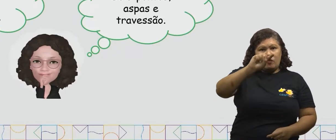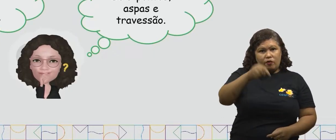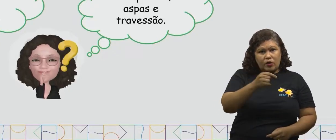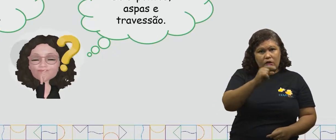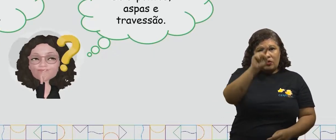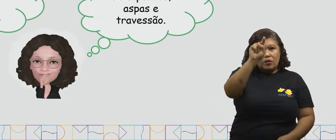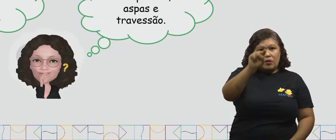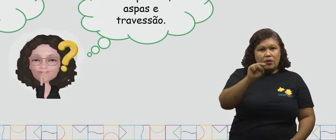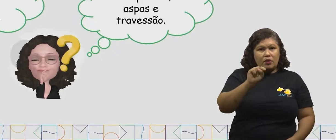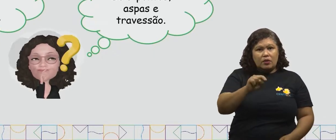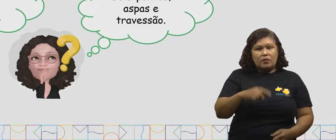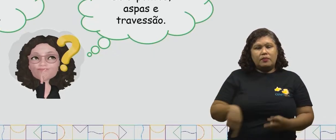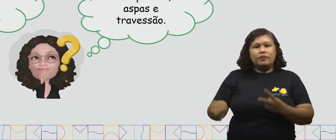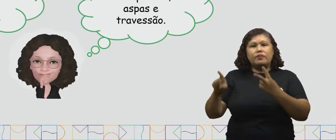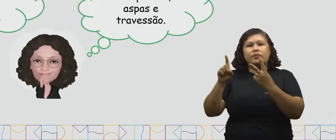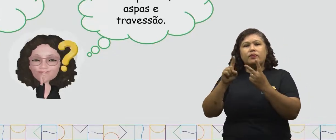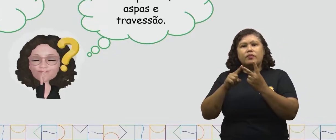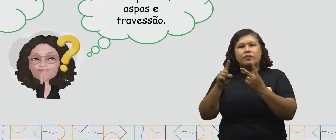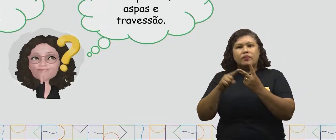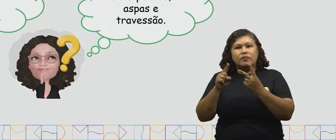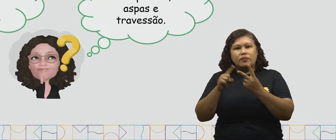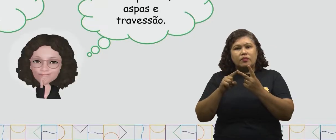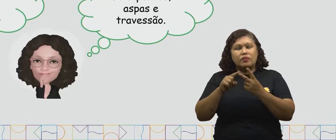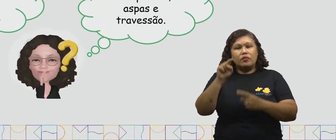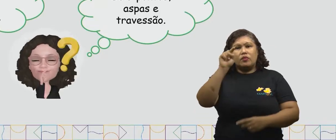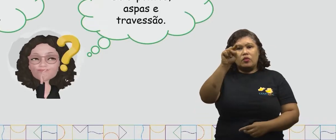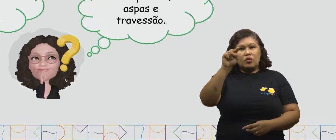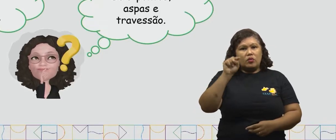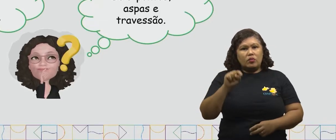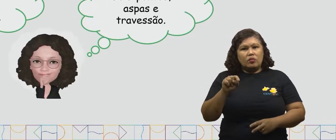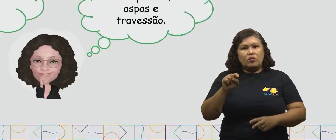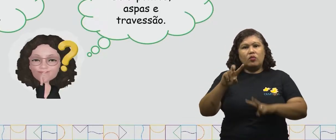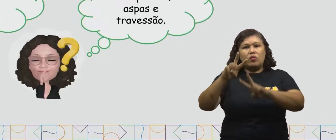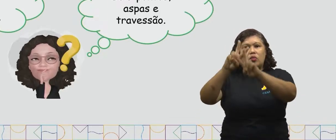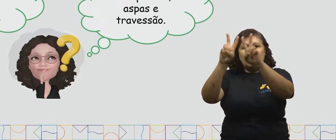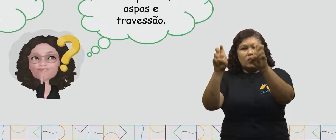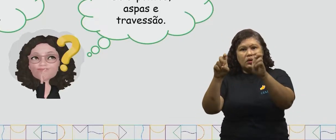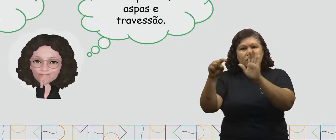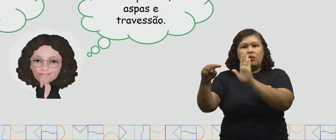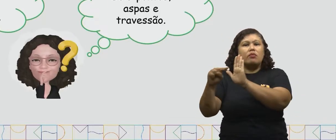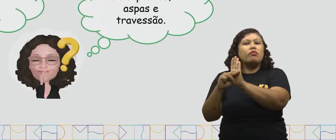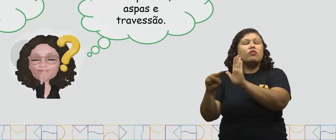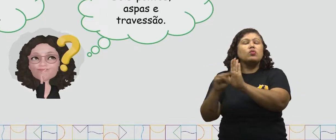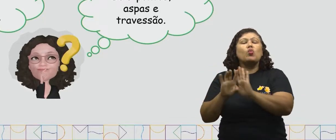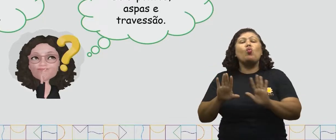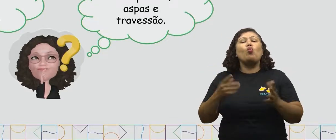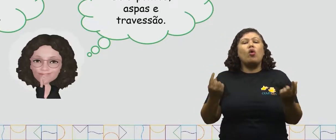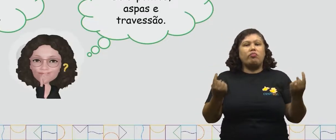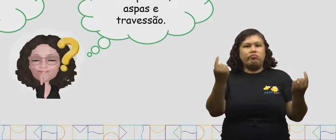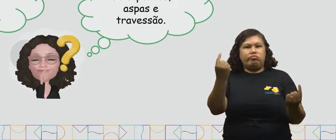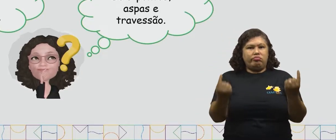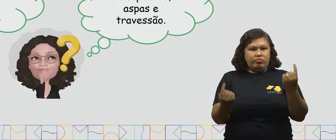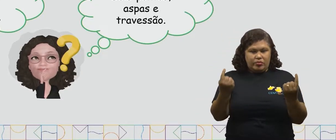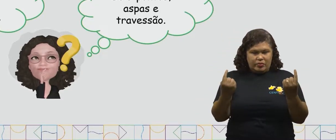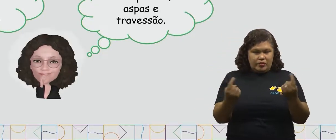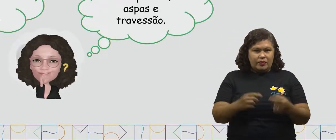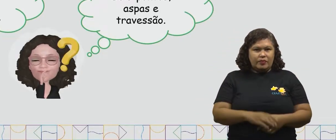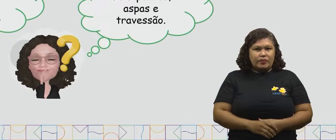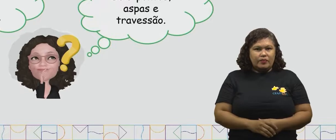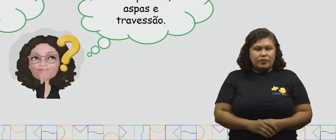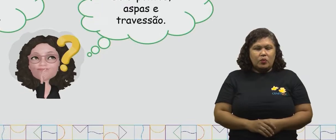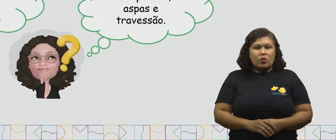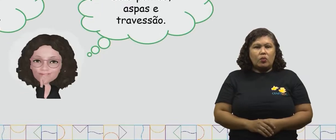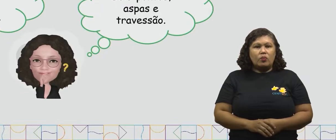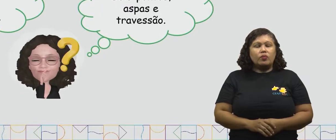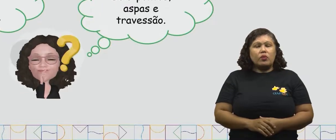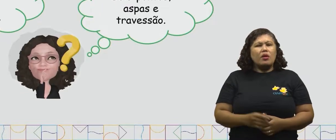e exclamação. E a segunda opção, 2 pontos, aspas e travessão. Querido aluno, nós